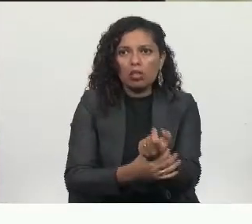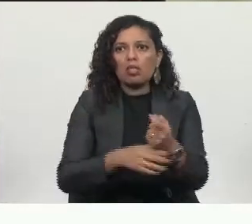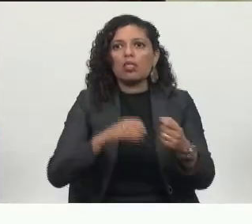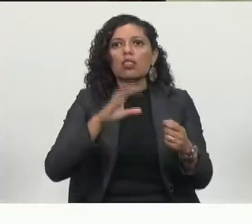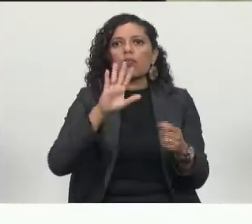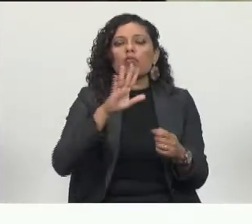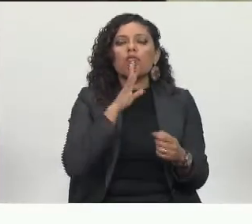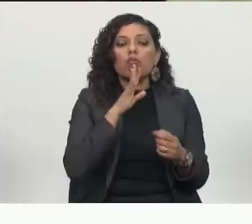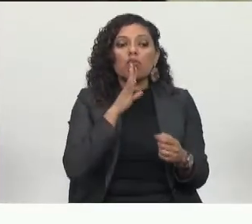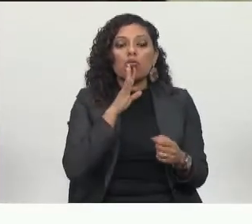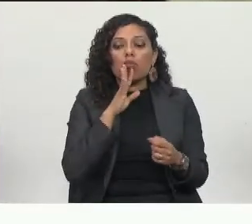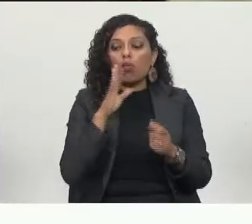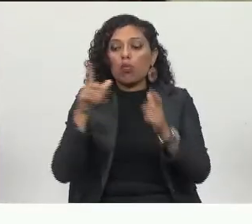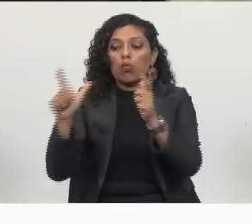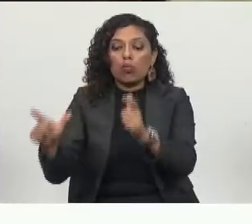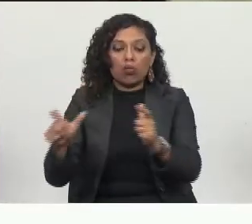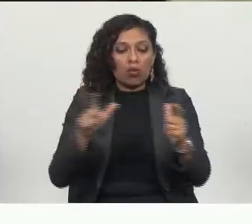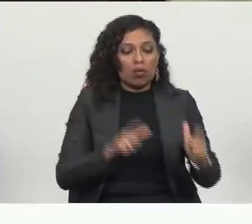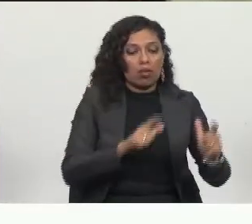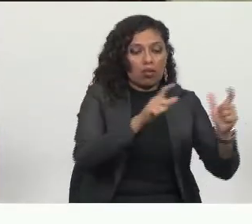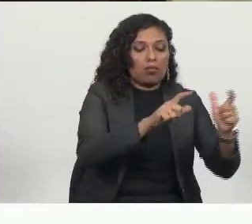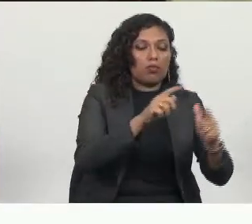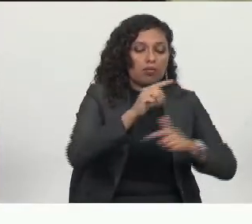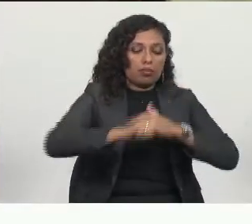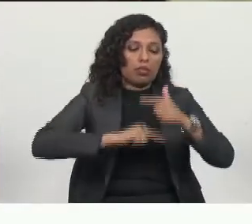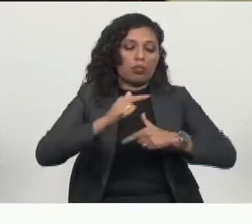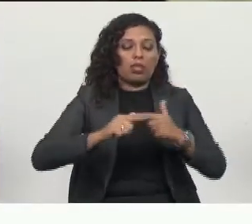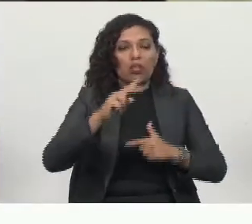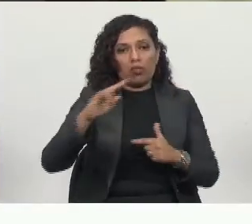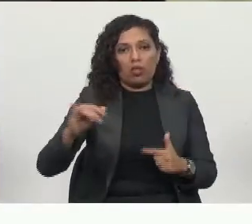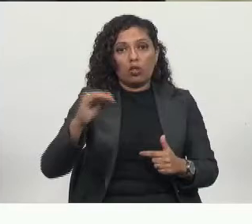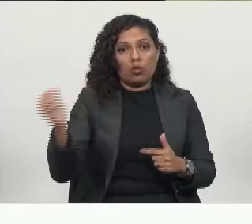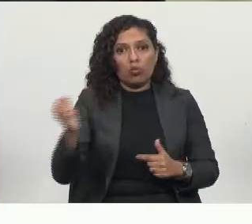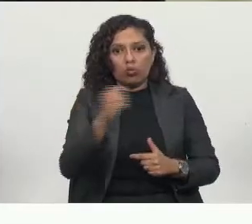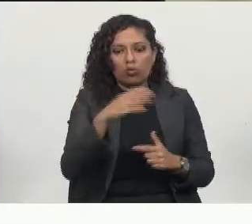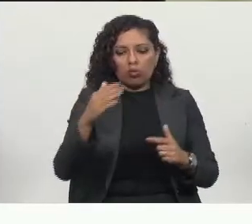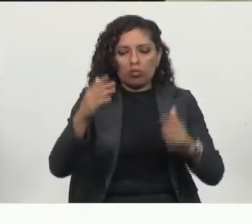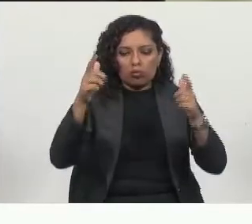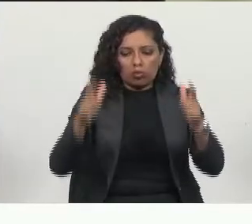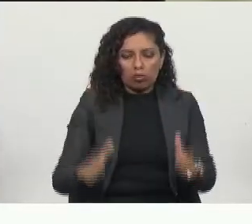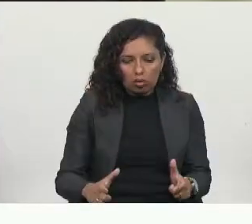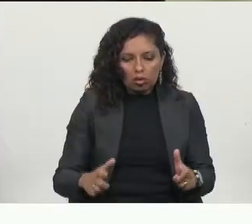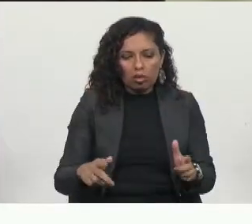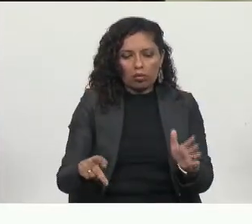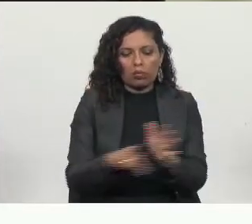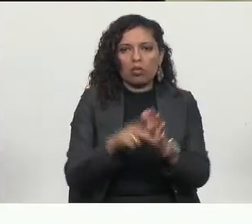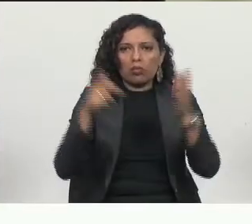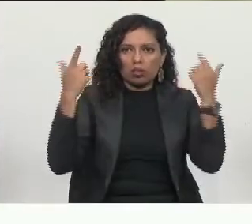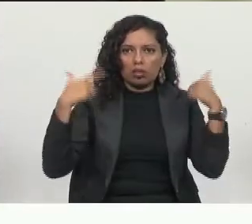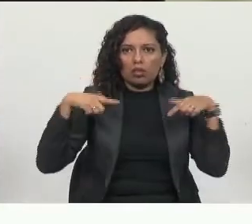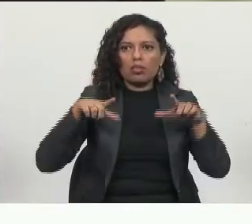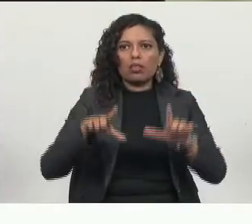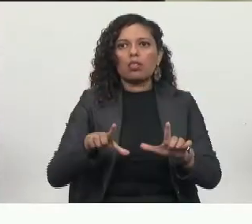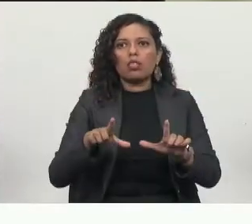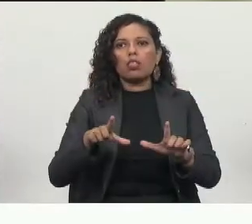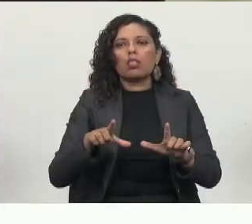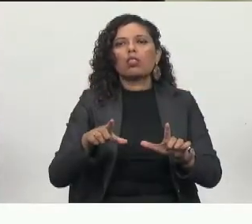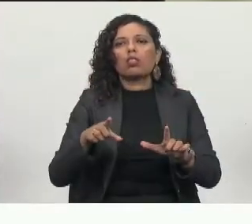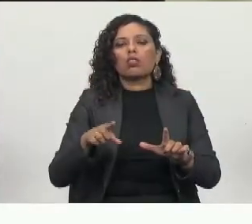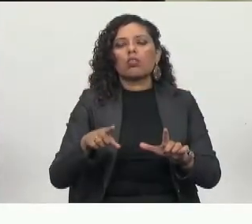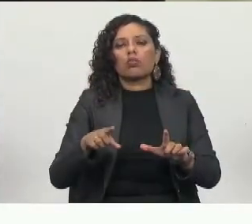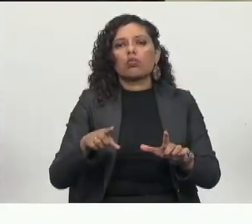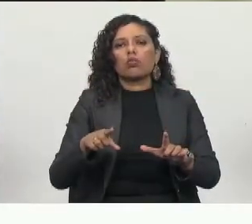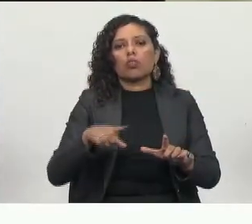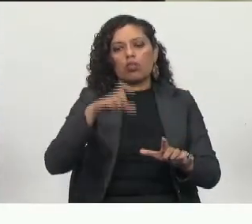gente vai atuar. E aí, através desse novo espaço que essa comissão tem que conhecer, eu já faço até uma sugestão ao